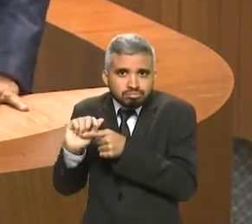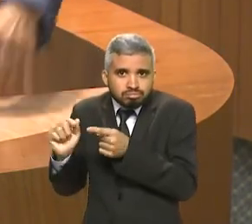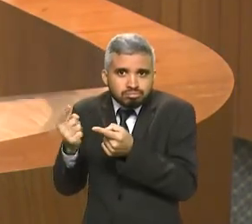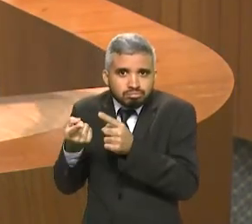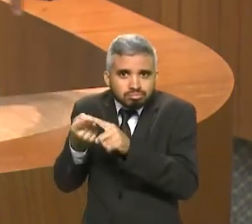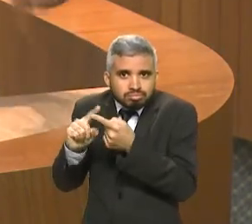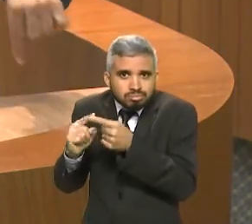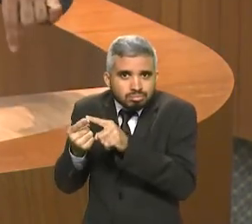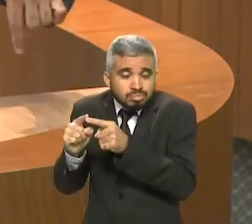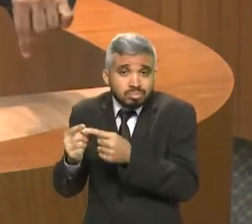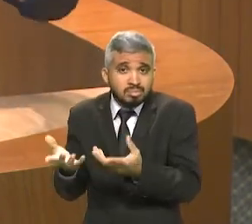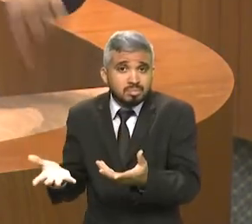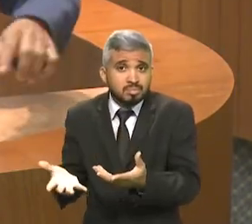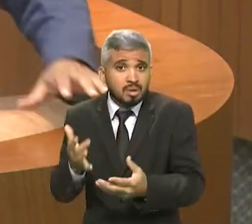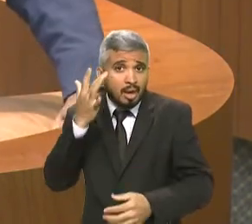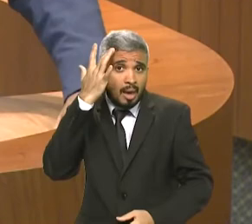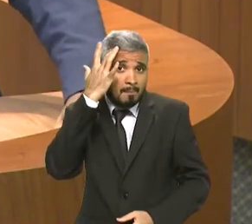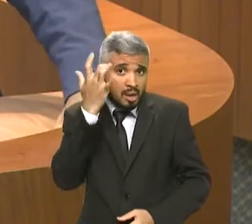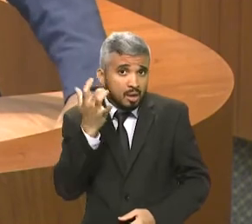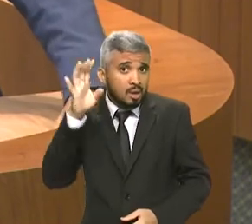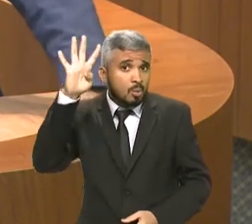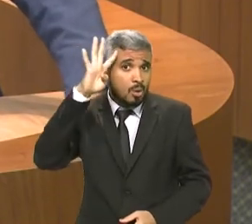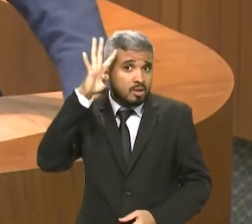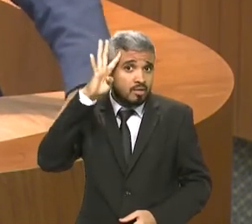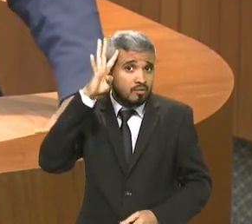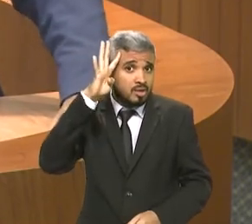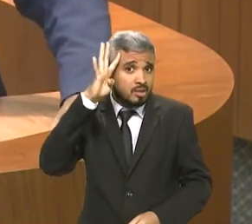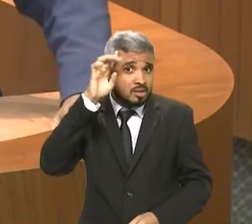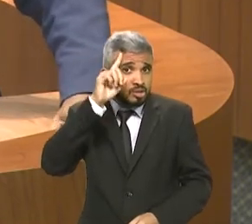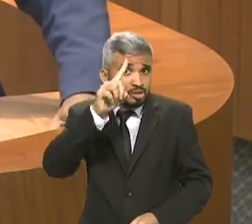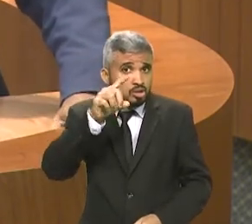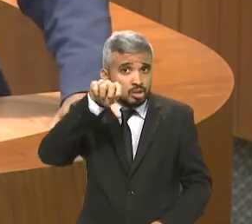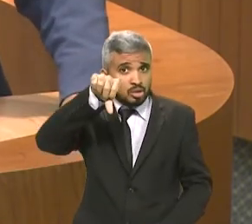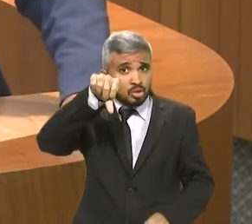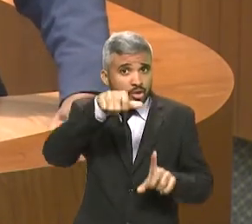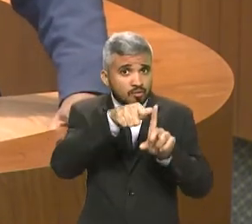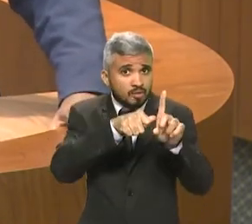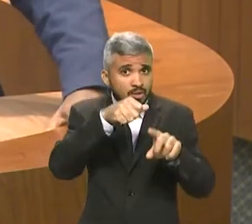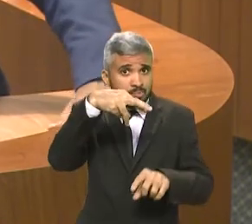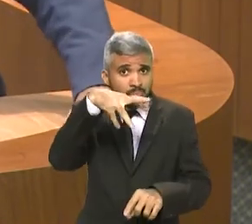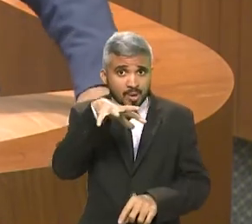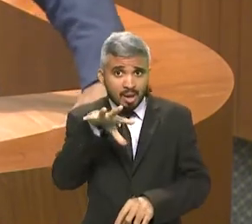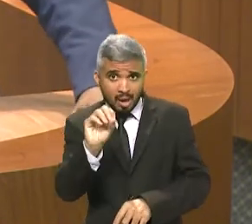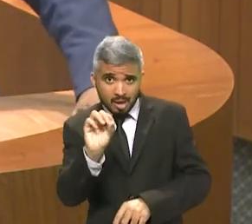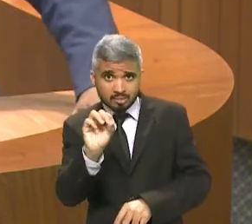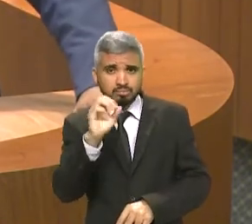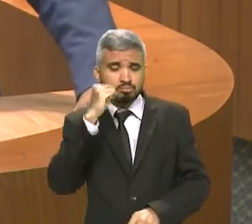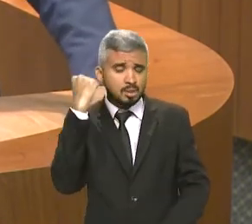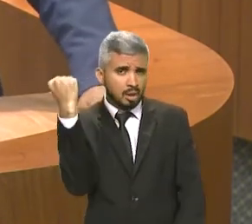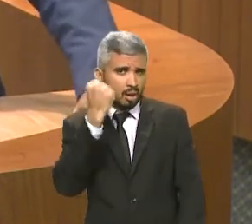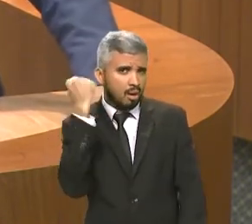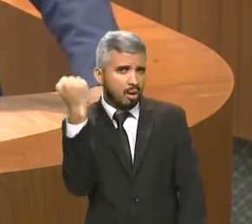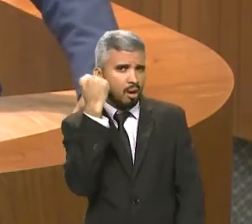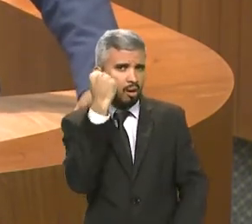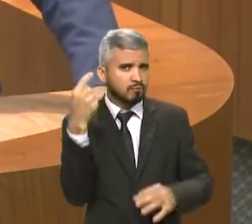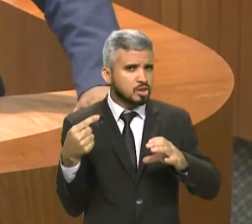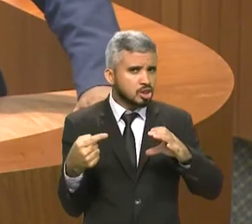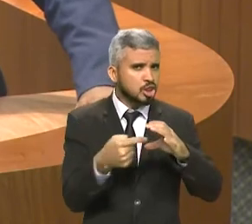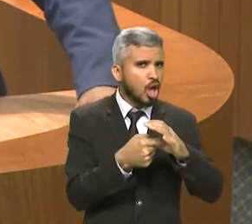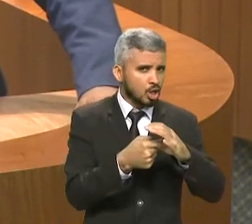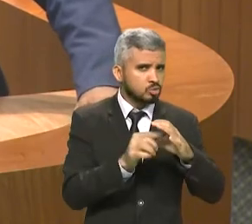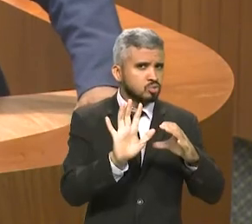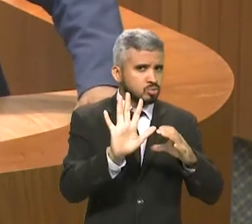quarta-feira, dia 9 de março, estou trazendo uma grave e grande denúncia contra